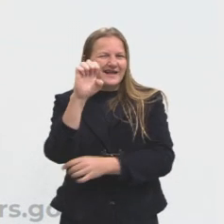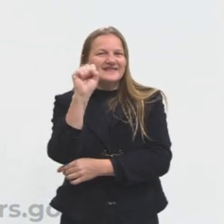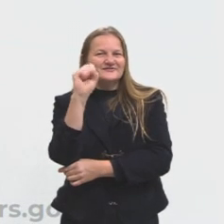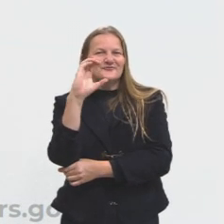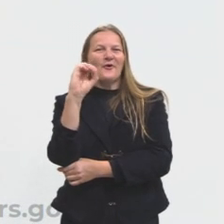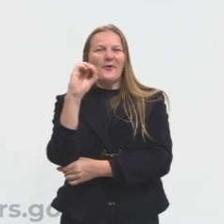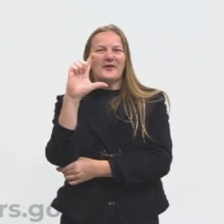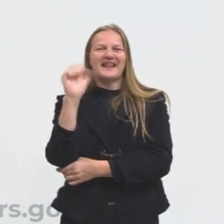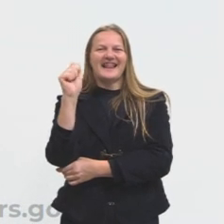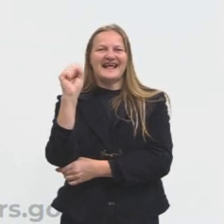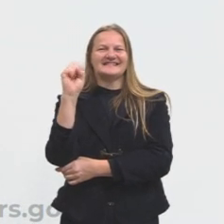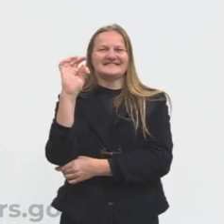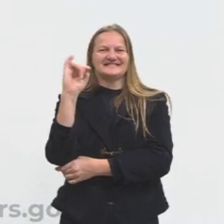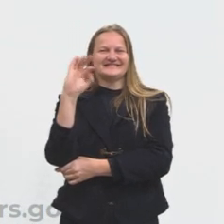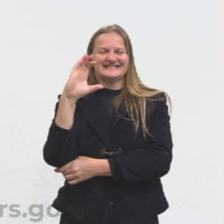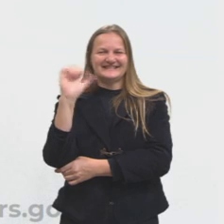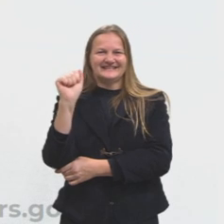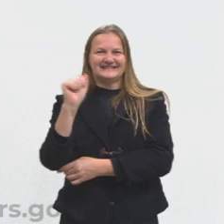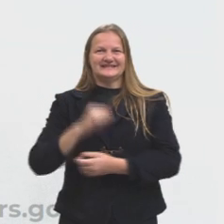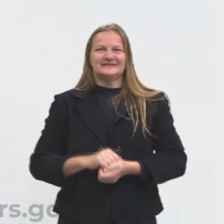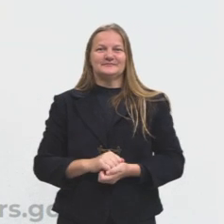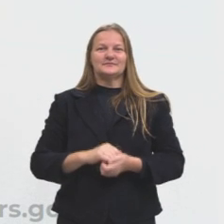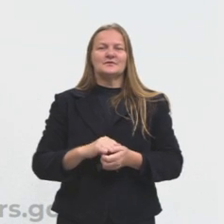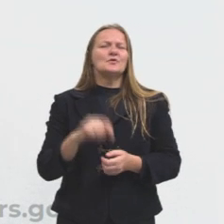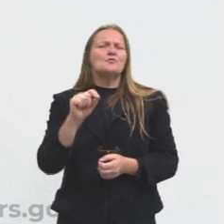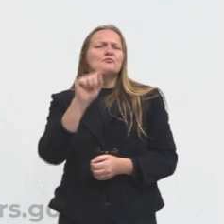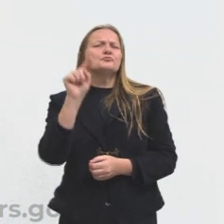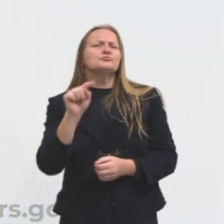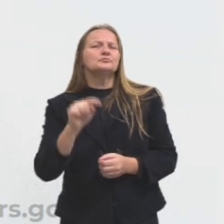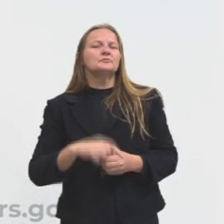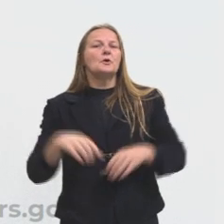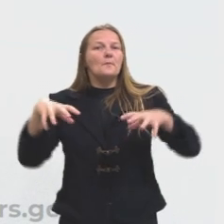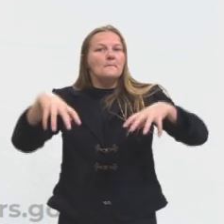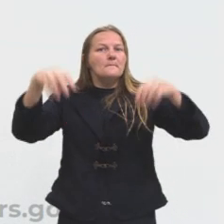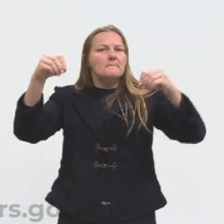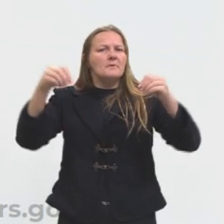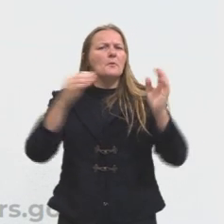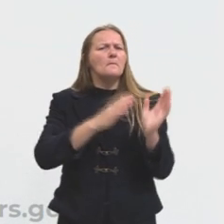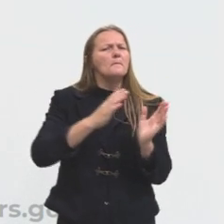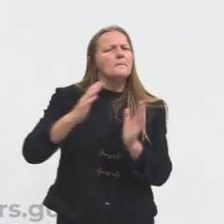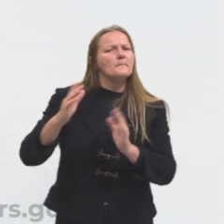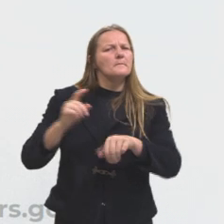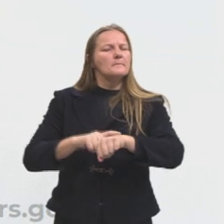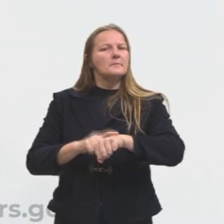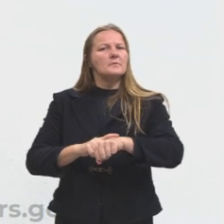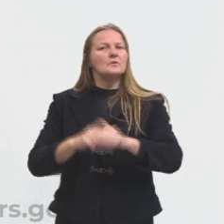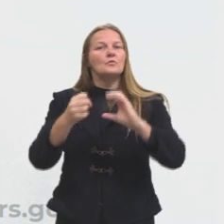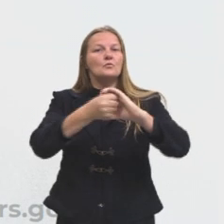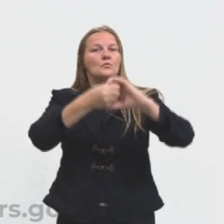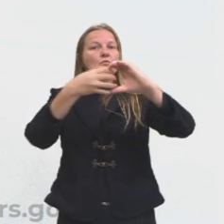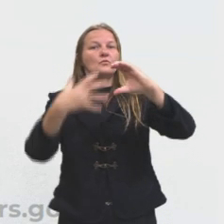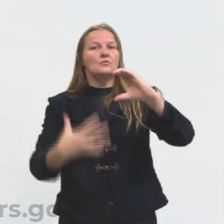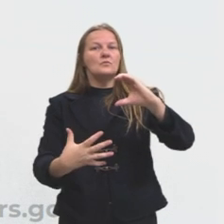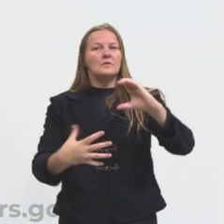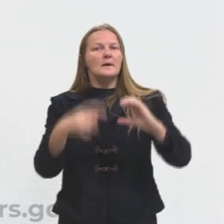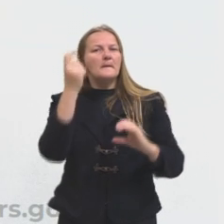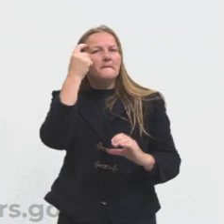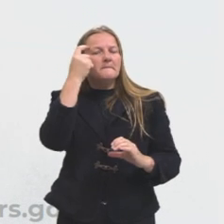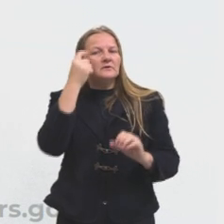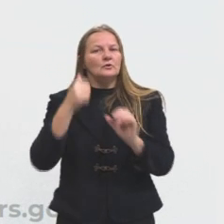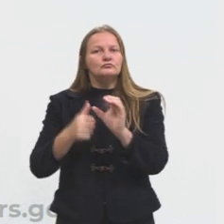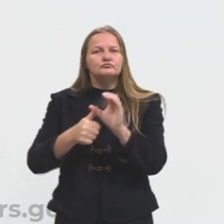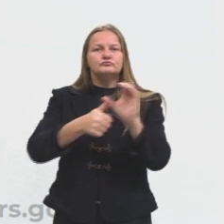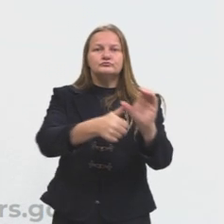aula você sabe que o período medieval é caracterizado pelo pensamento da do